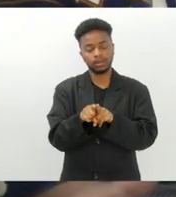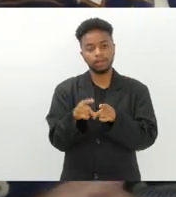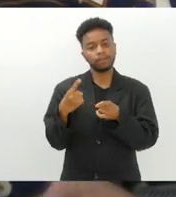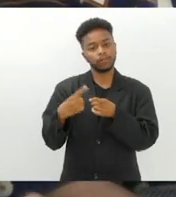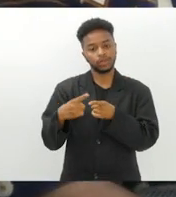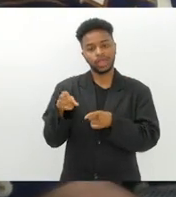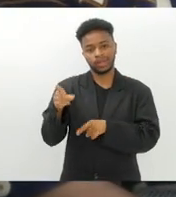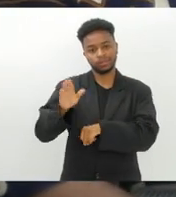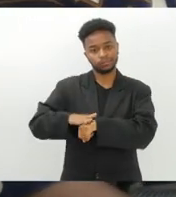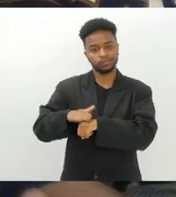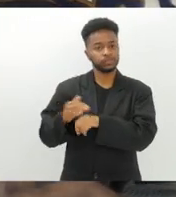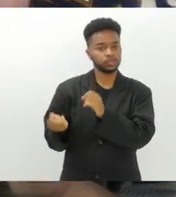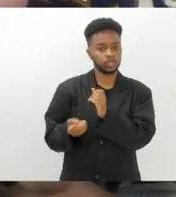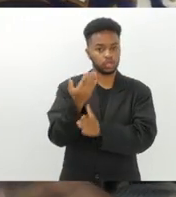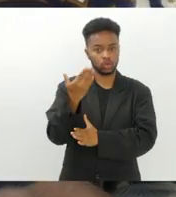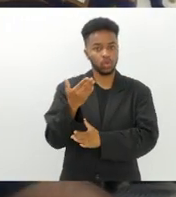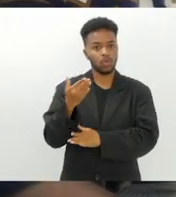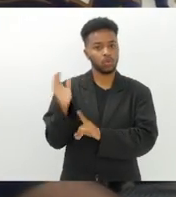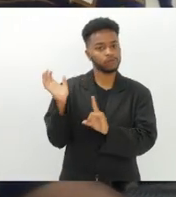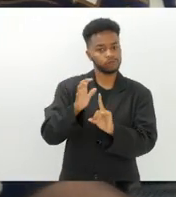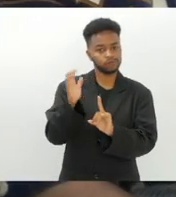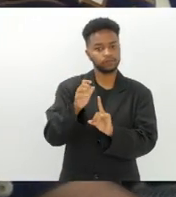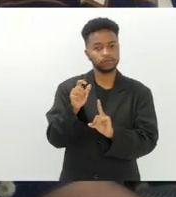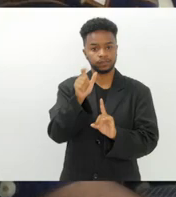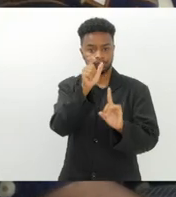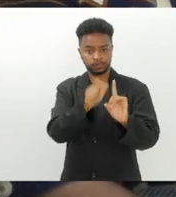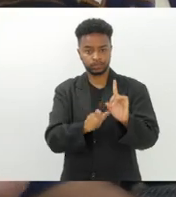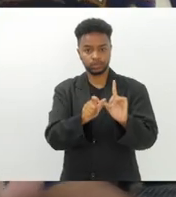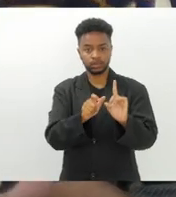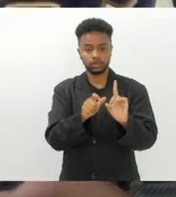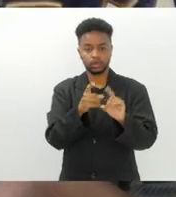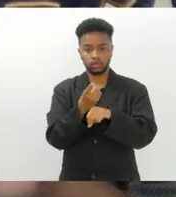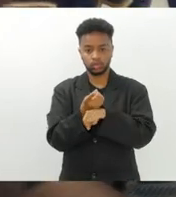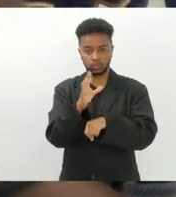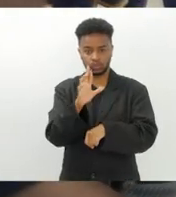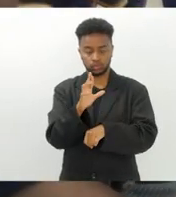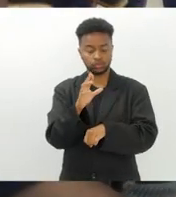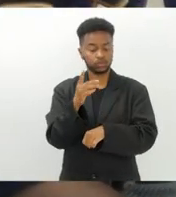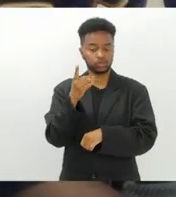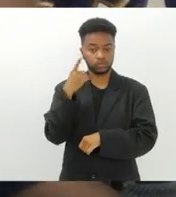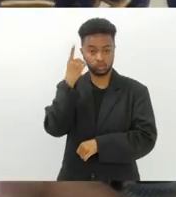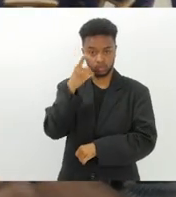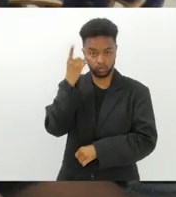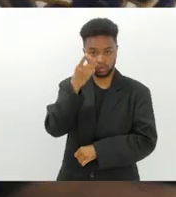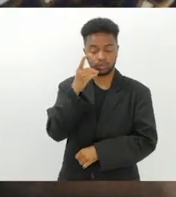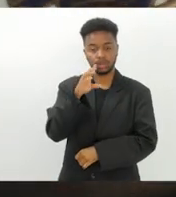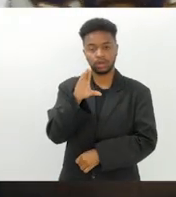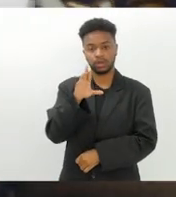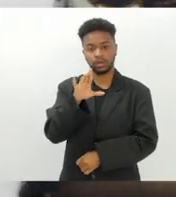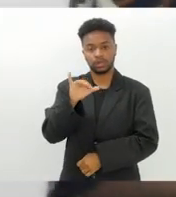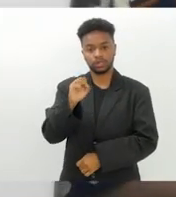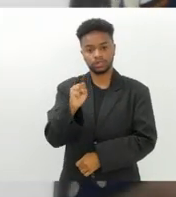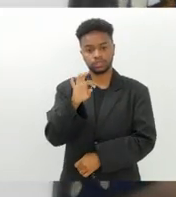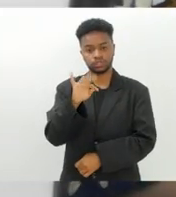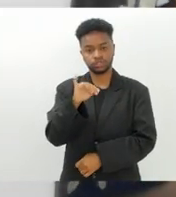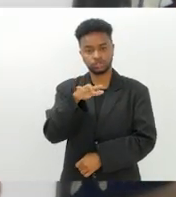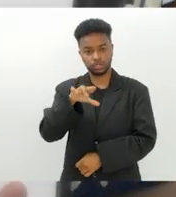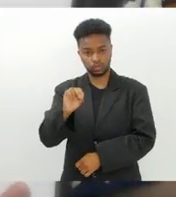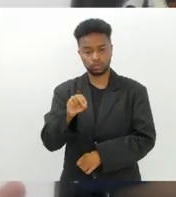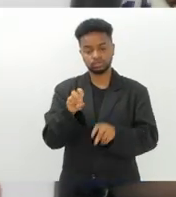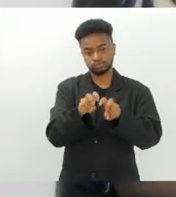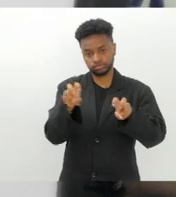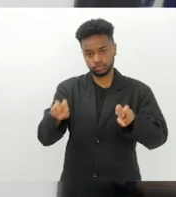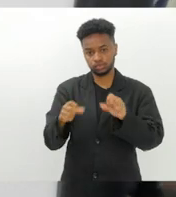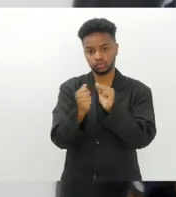por ele essa iniciativa, que é o professor, o doutor Cristiano, que está ali, está na mesa conosco, numa